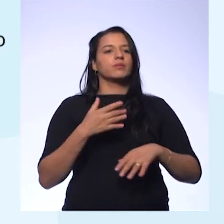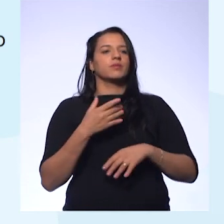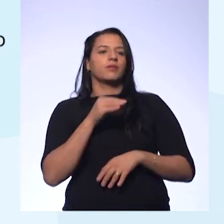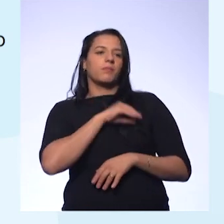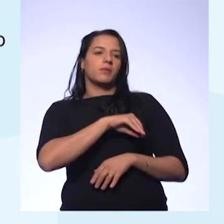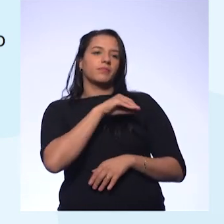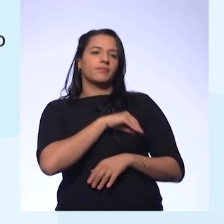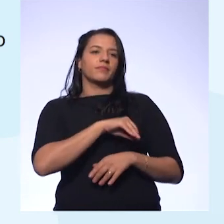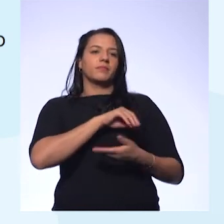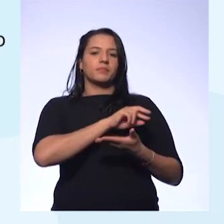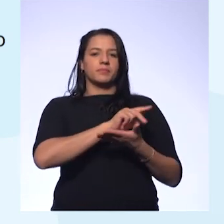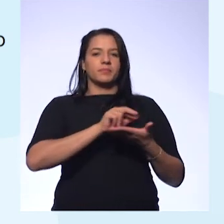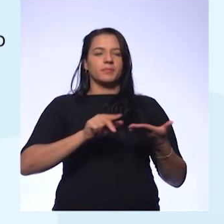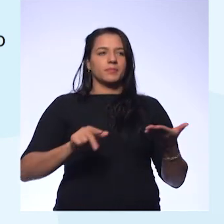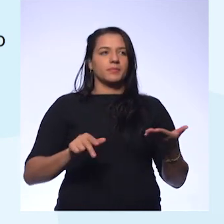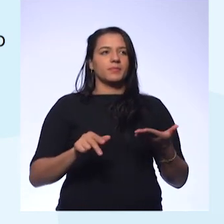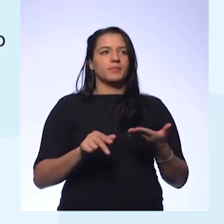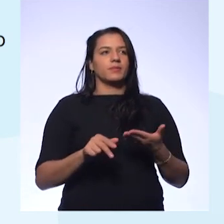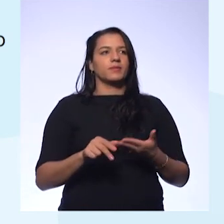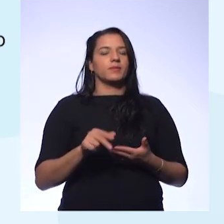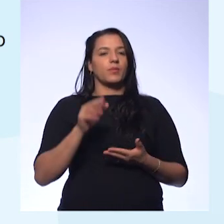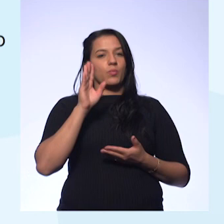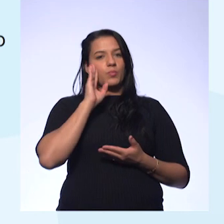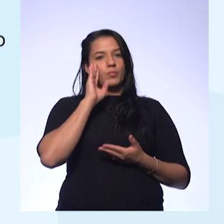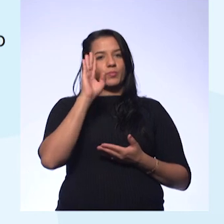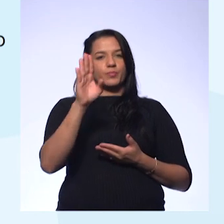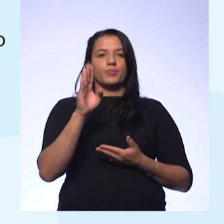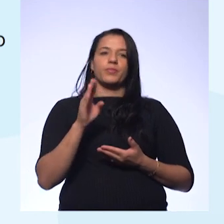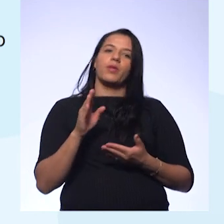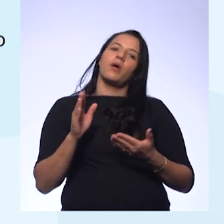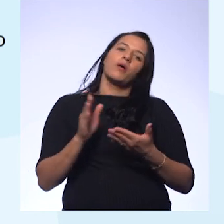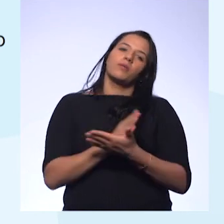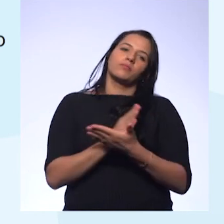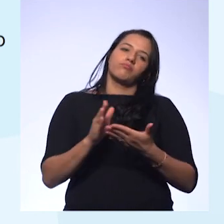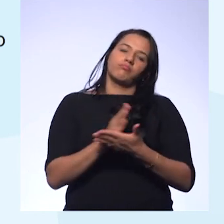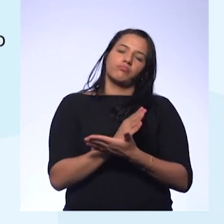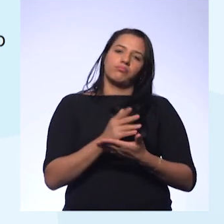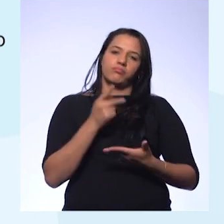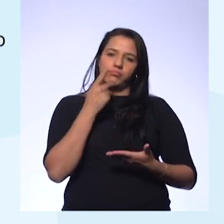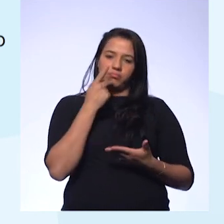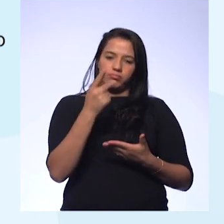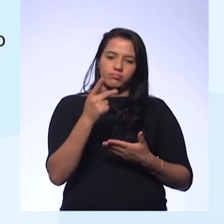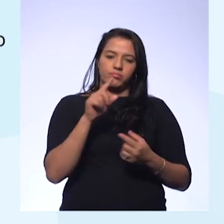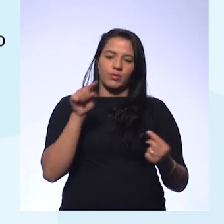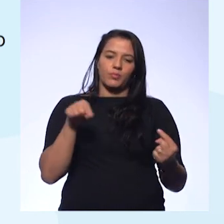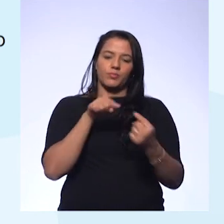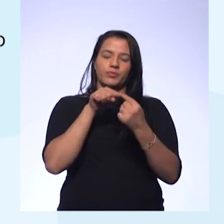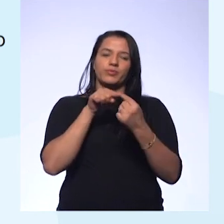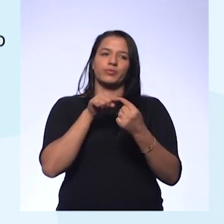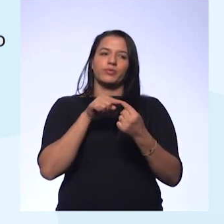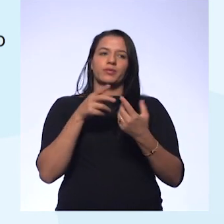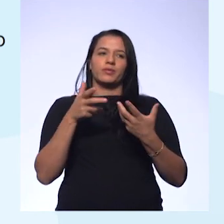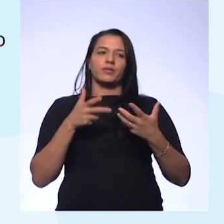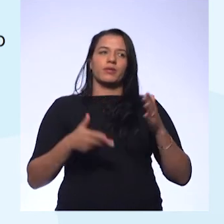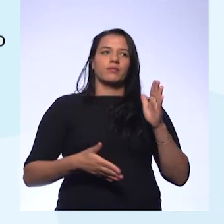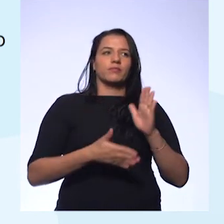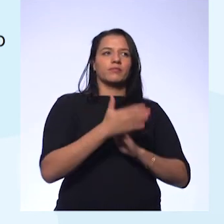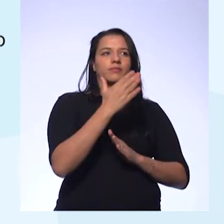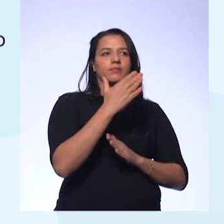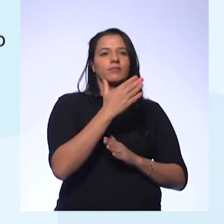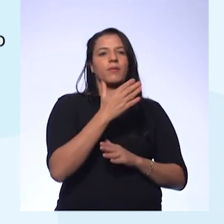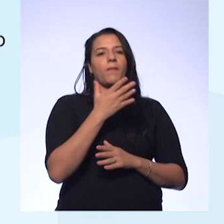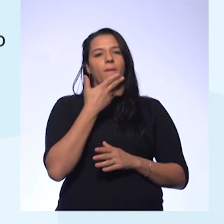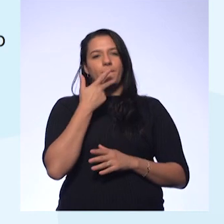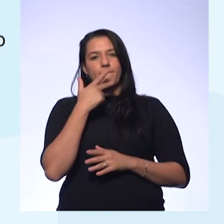remuneradas, entre outros. Então, aquele objetivo, como muitos estudantes apontaram no chat, Getúlio Vargas querendo sair com a pecha de pai